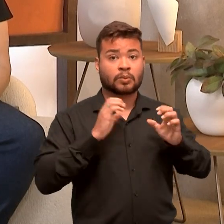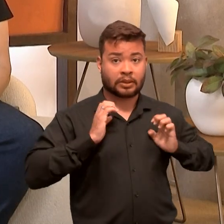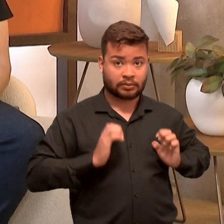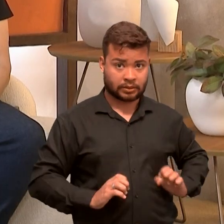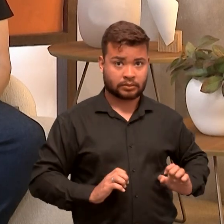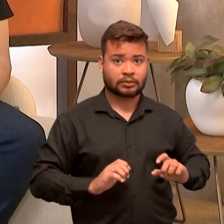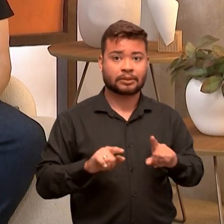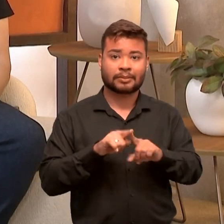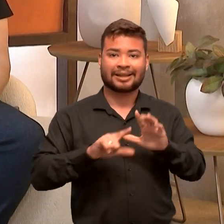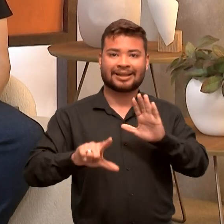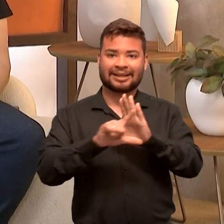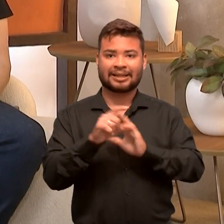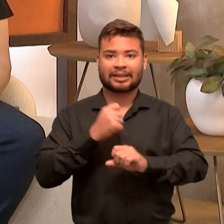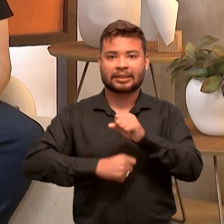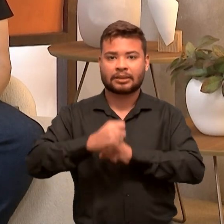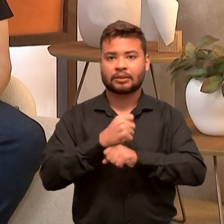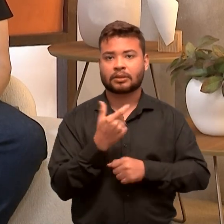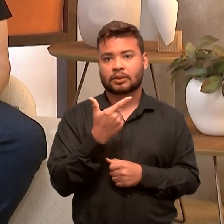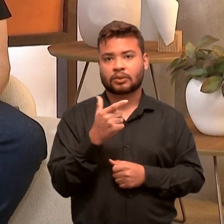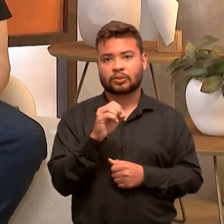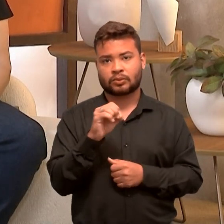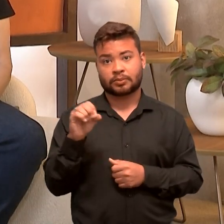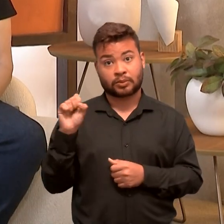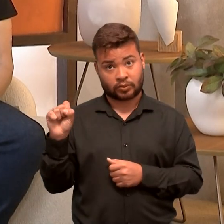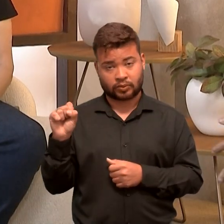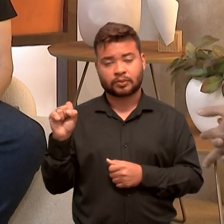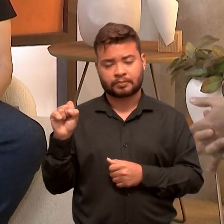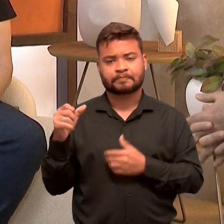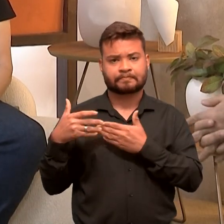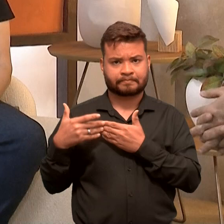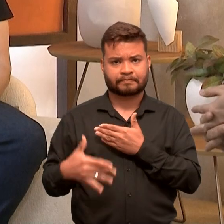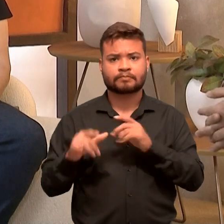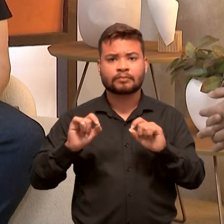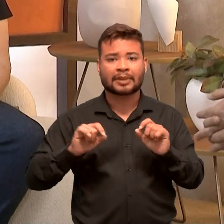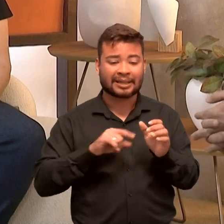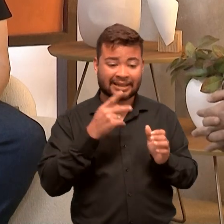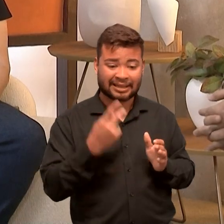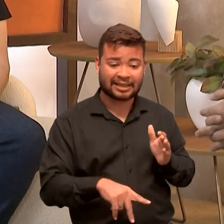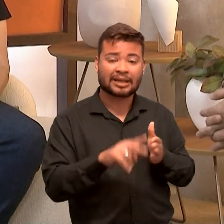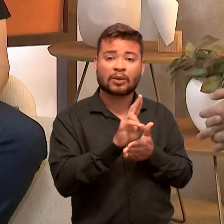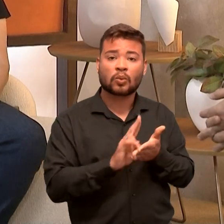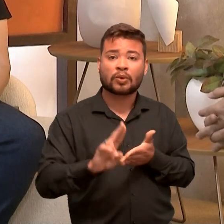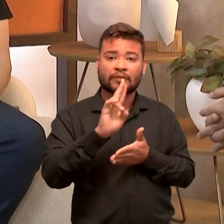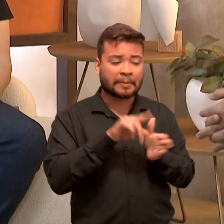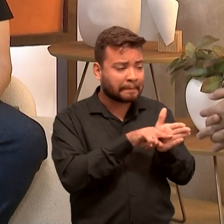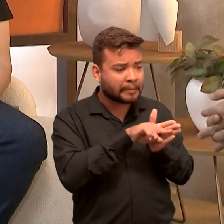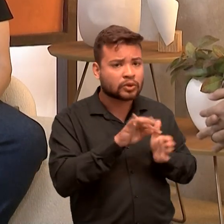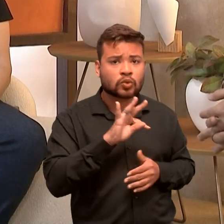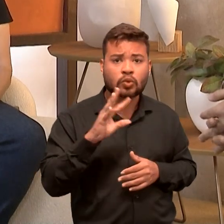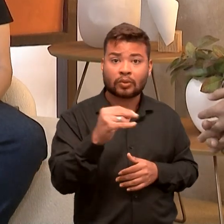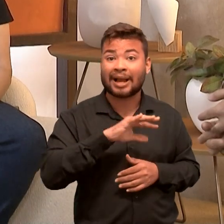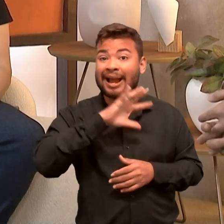em 2008, que é a Lei Arouca de 2008, todos os trabalhos na universidade que têm